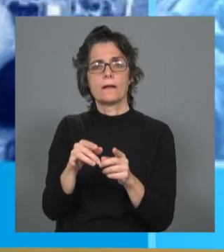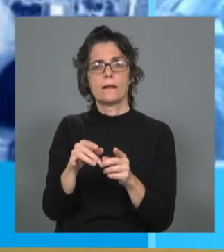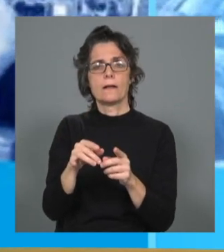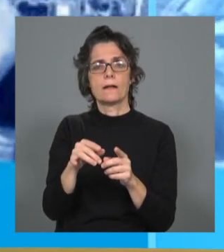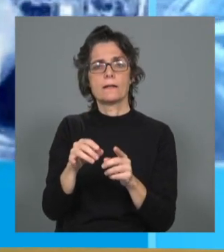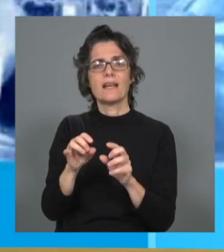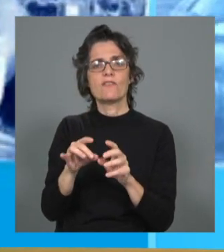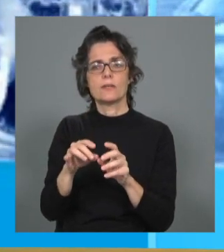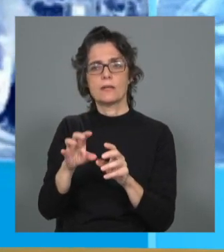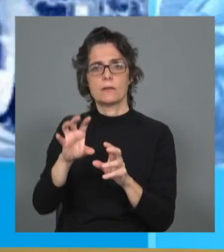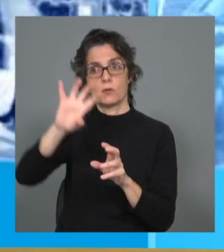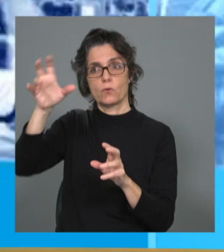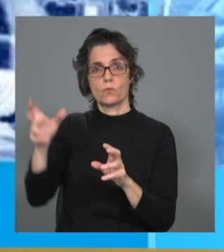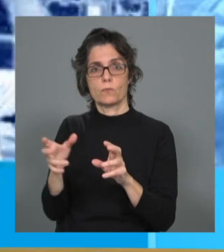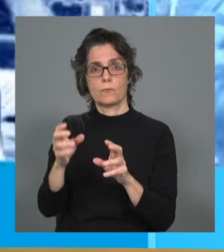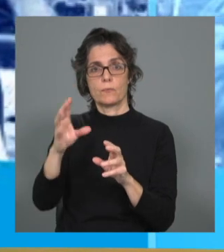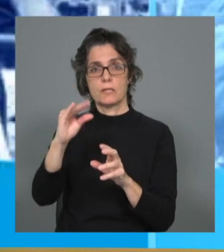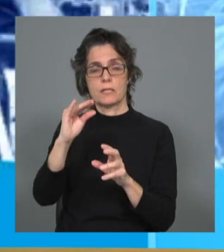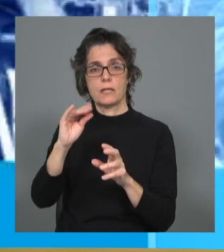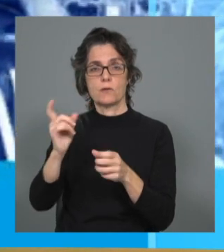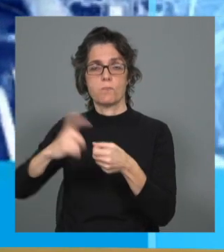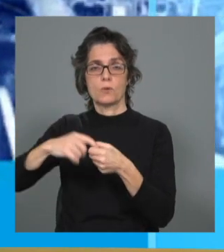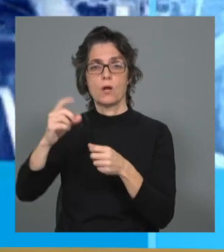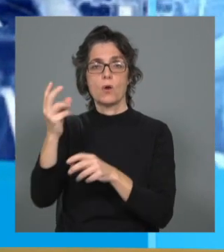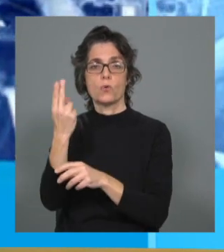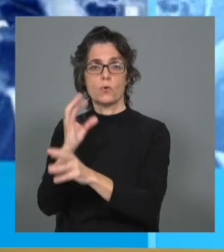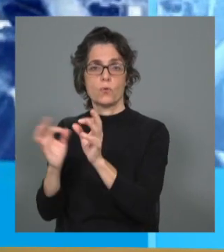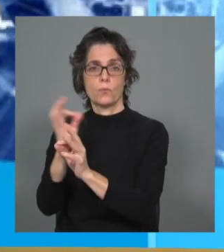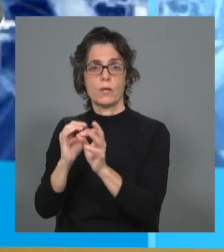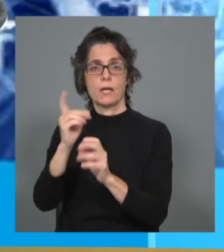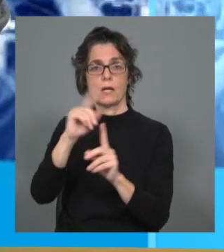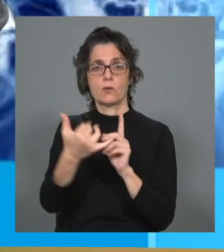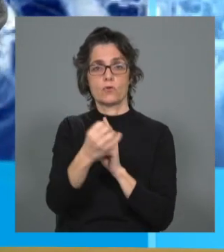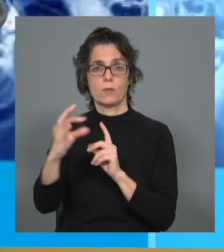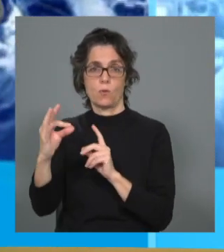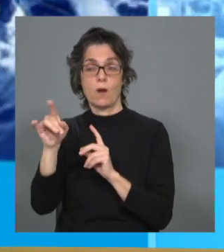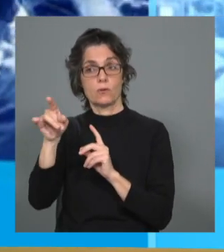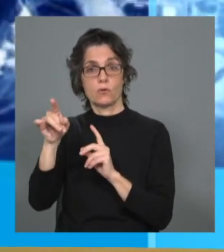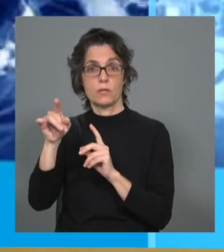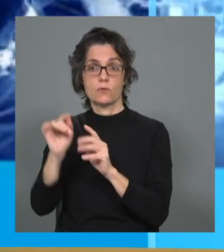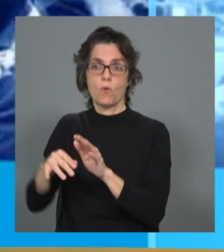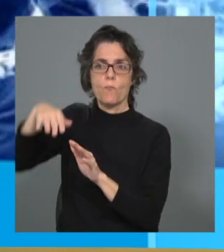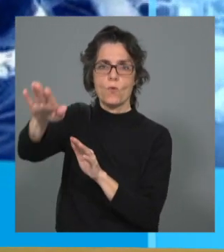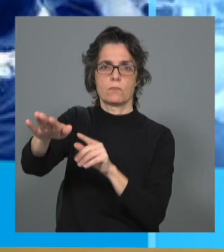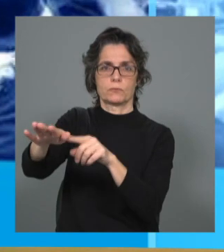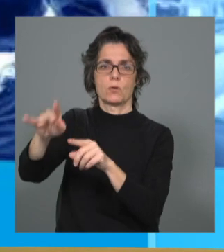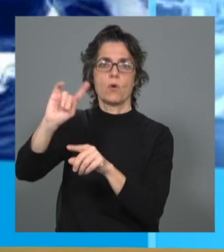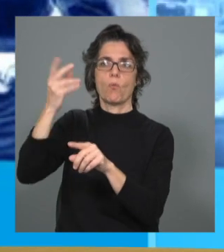países que aderiram à União Europeia em 2004, a maioria deles está à nossa frente, quando em 2004 não estava.